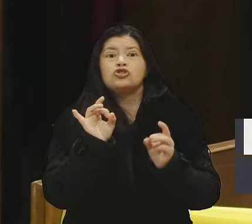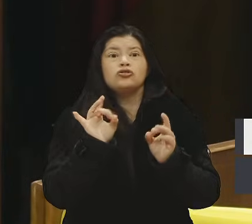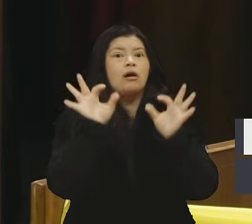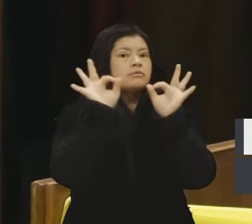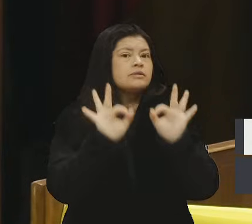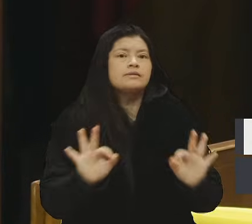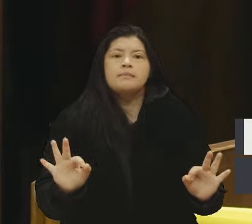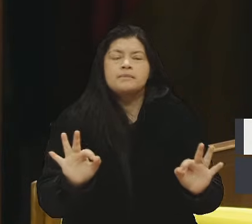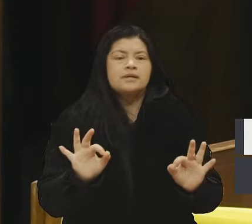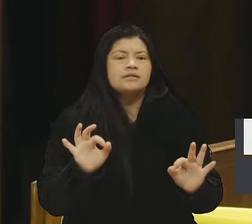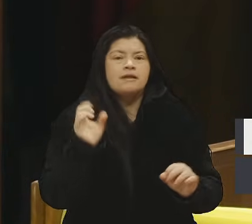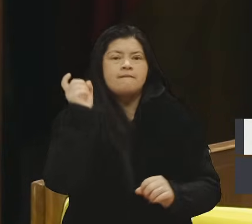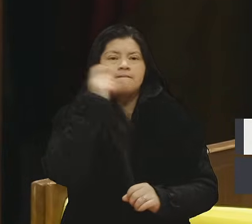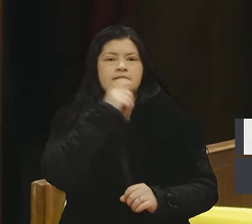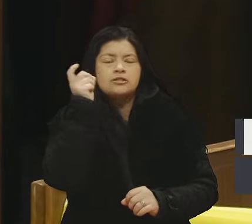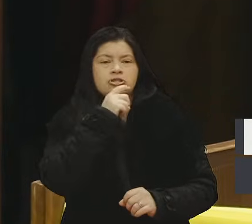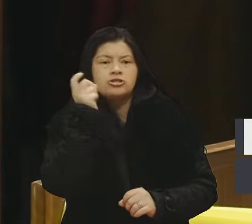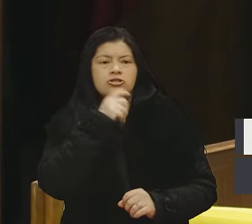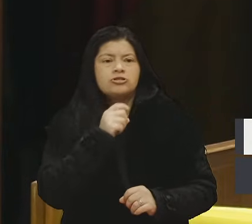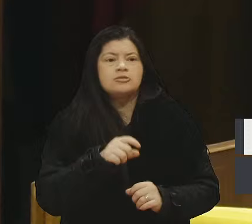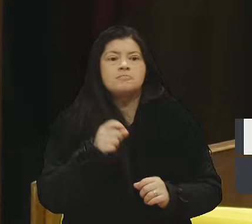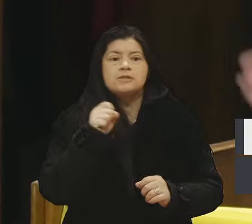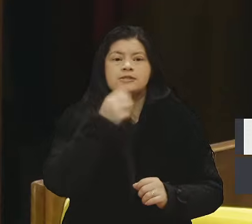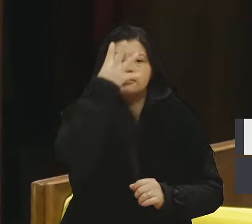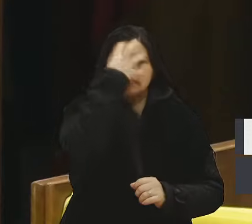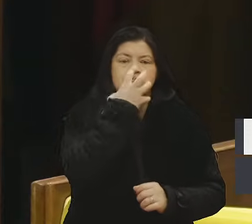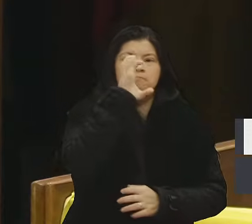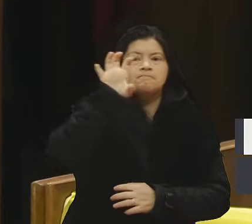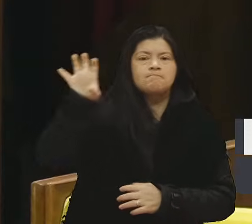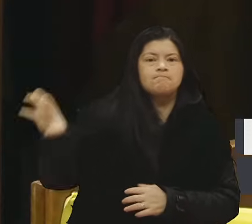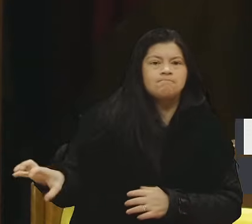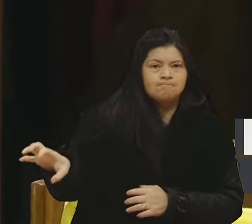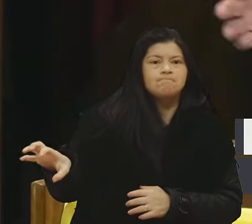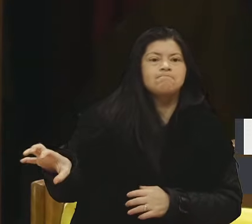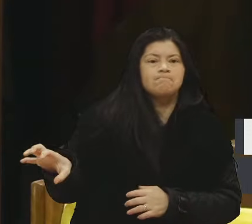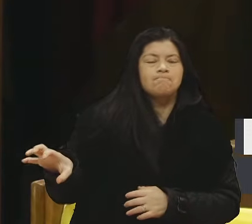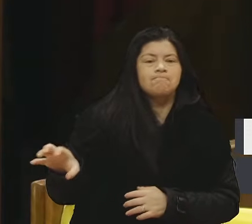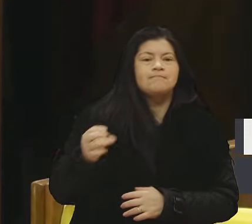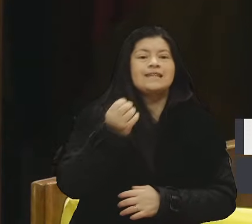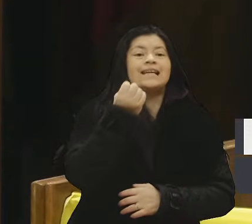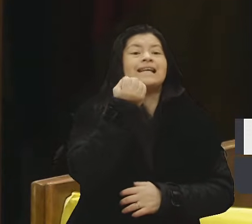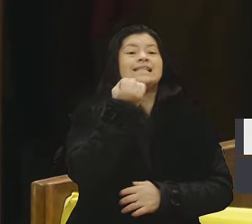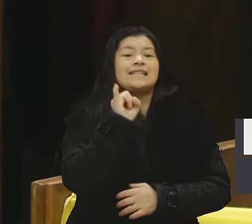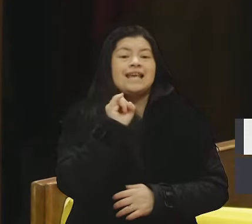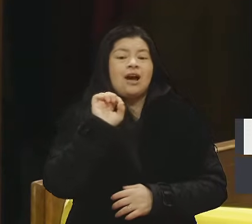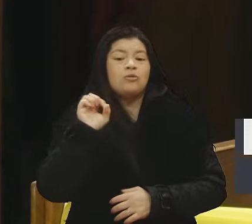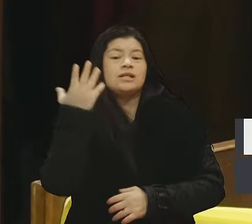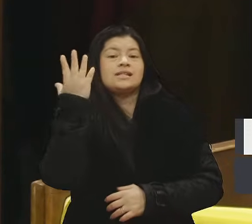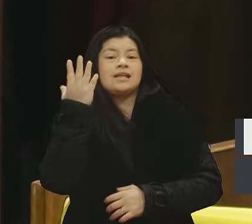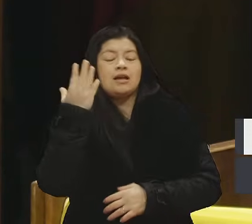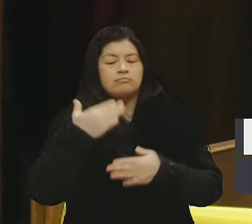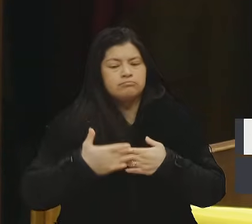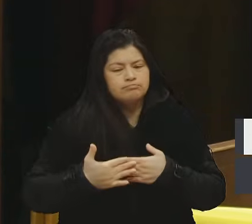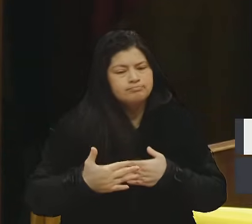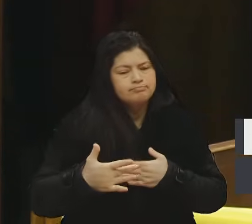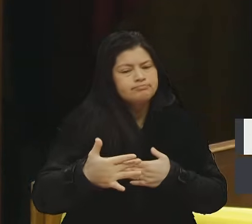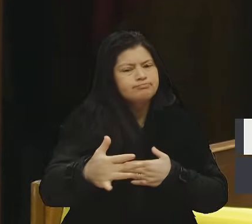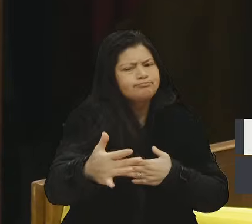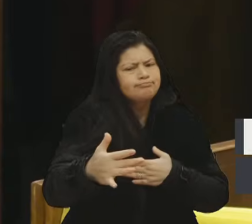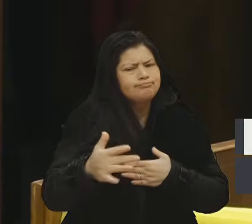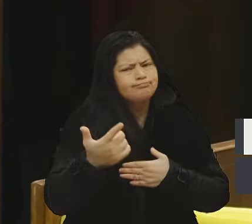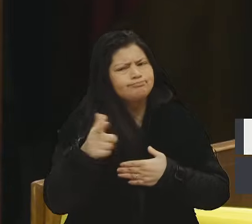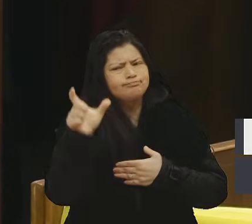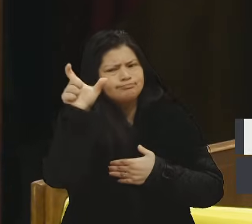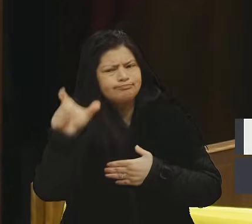cara dura mesmo, e aí tem que ser desmascarados. Se acontecer disso aqui e ir adiante e alguém ver,